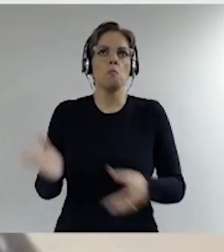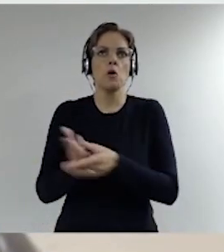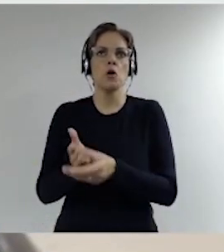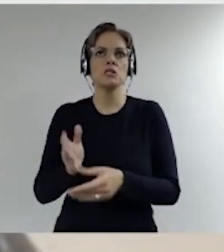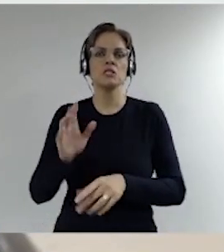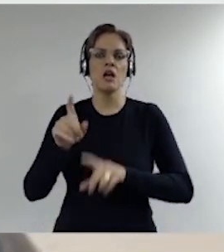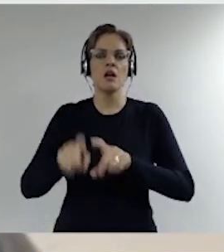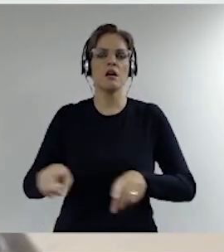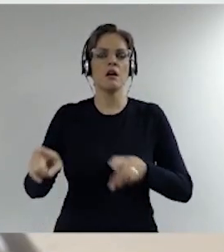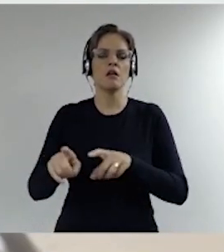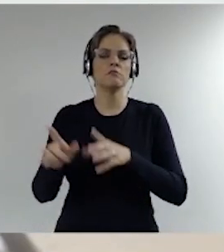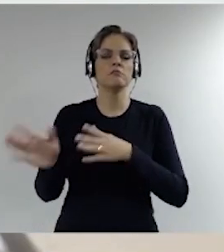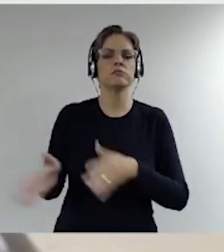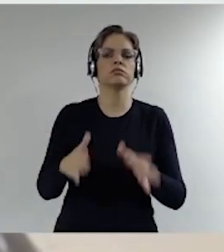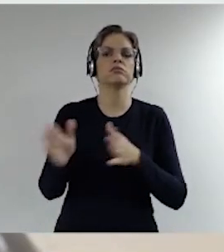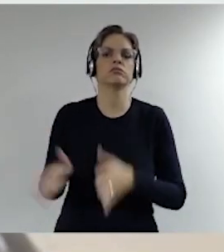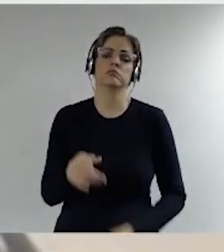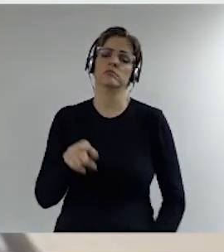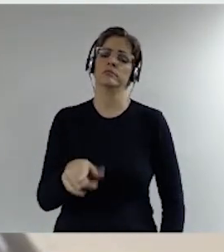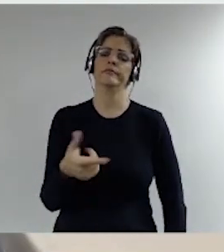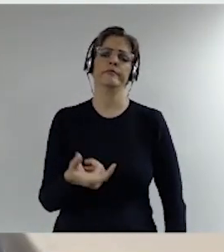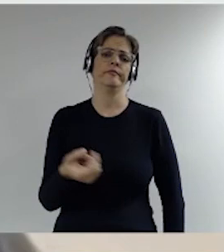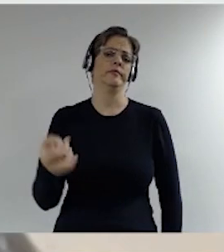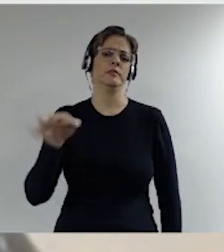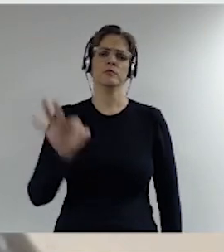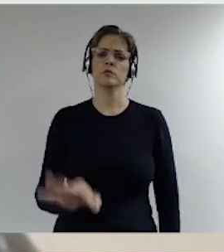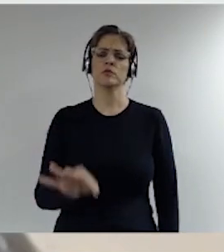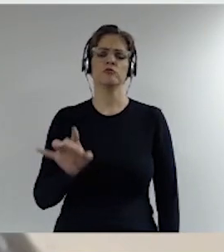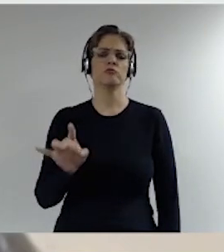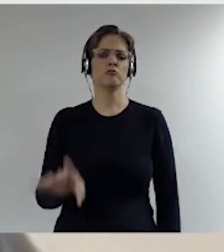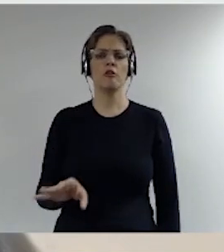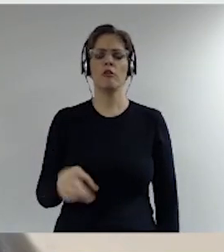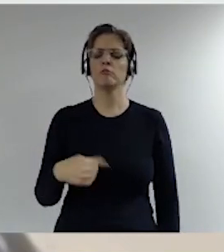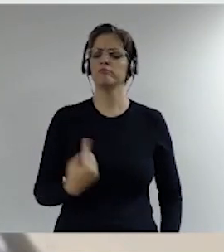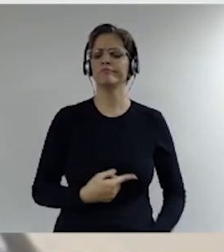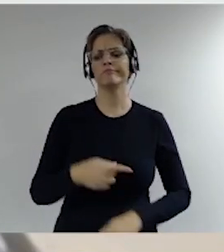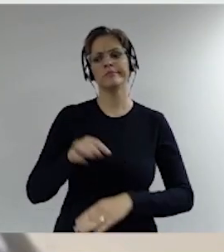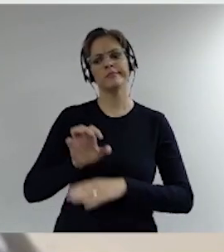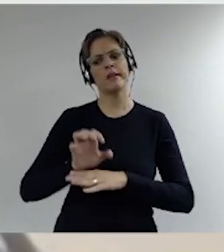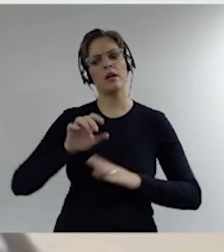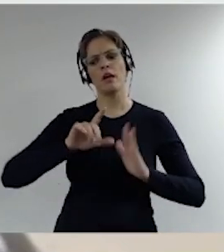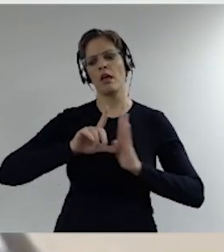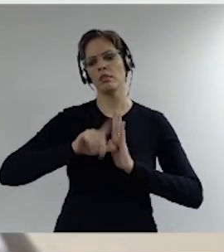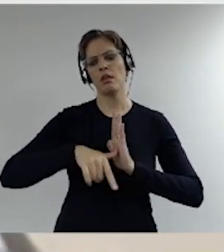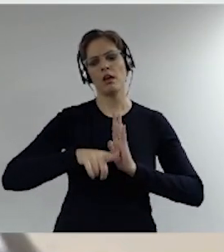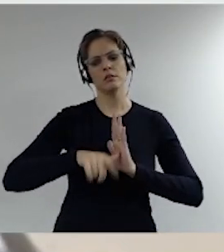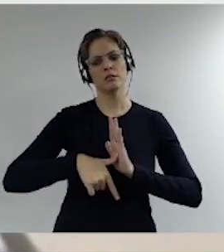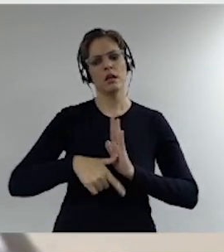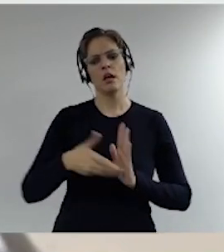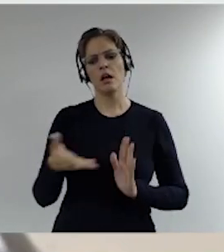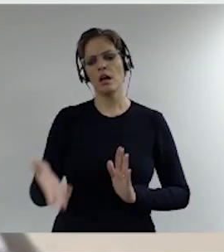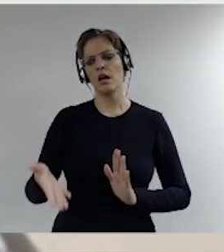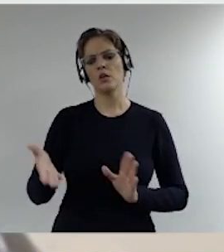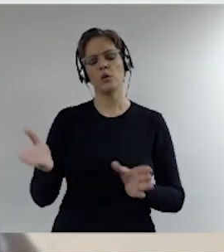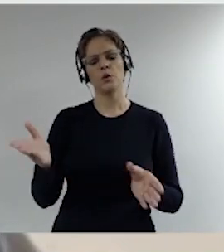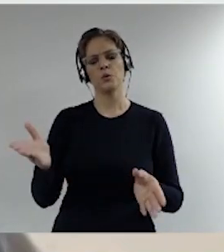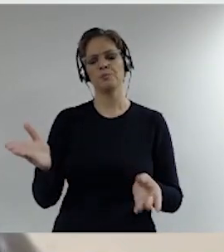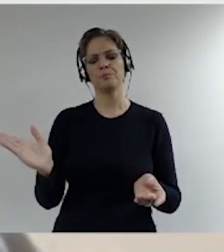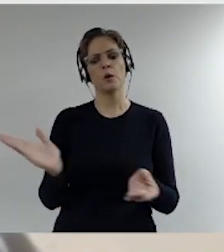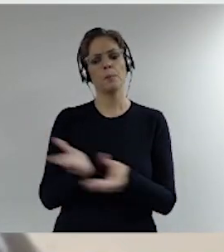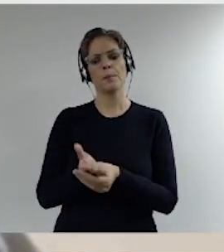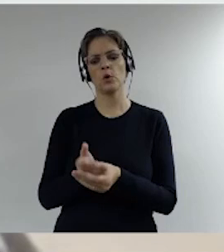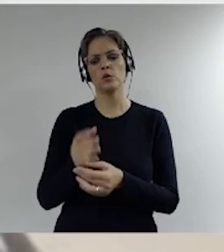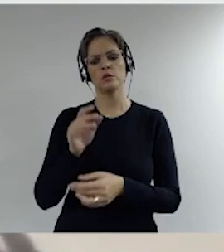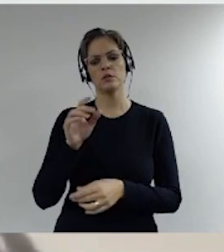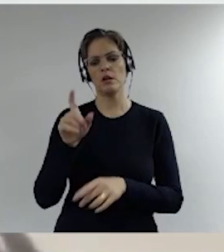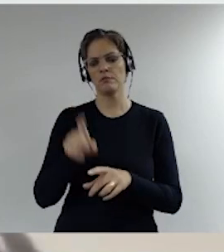somente aproximadamente 20% dos processos. Nosso Estado ainda é muito atrasado na questão do processo eletrônico, e